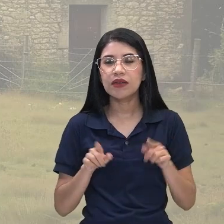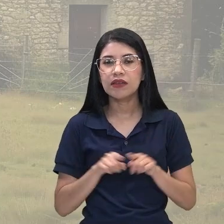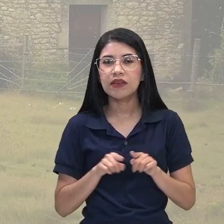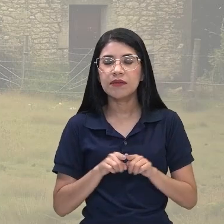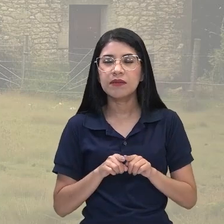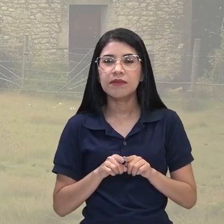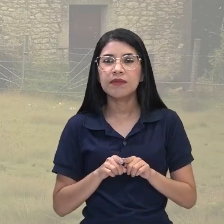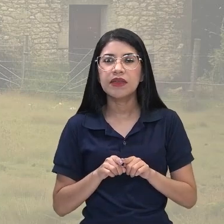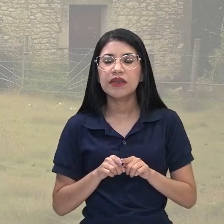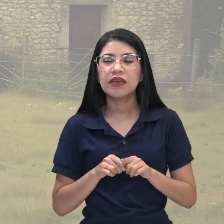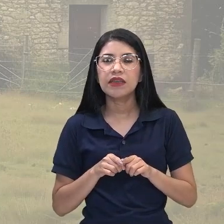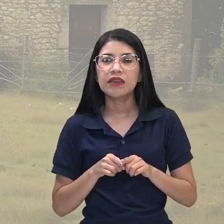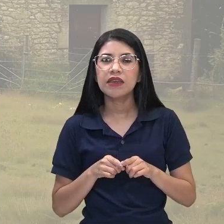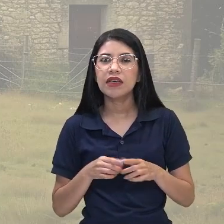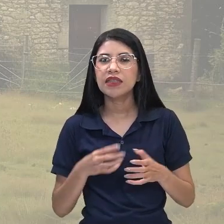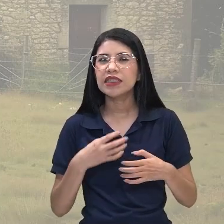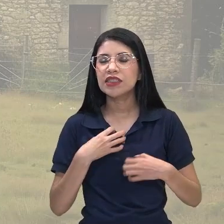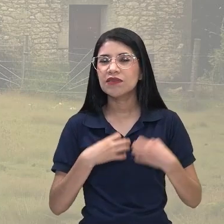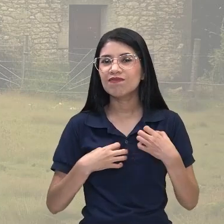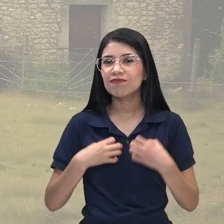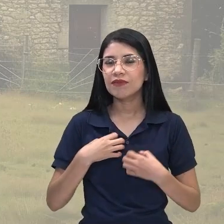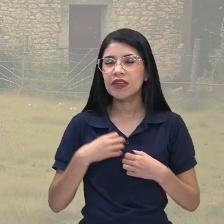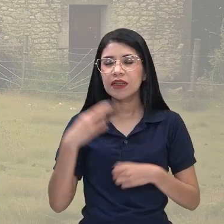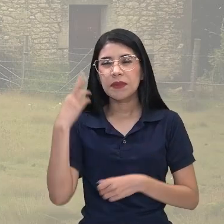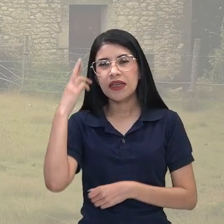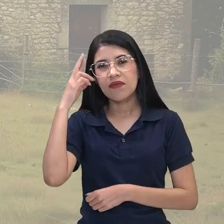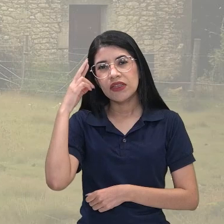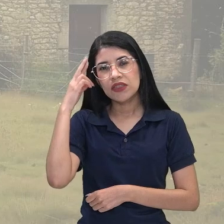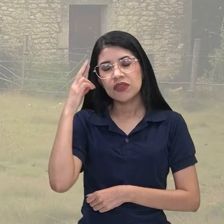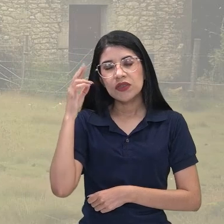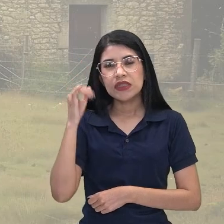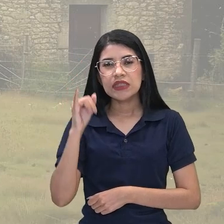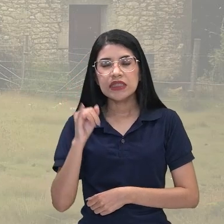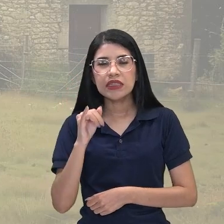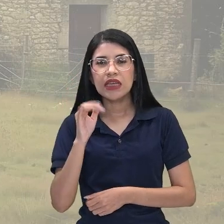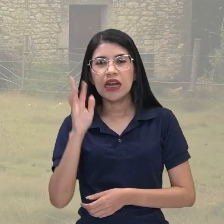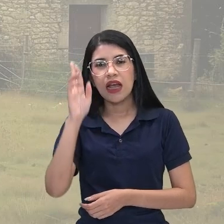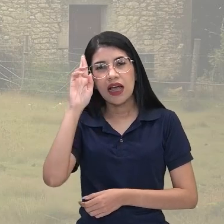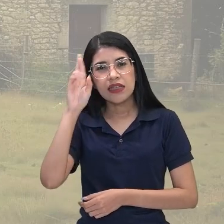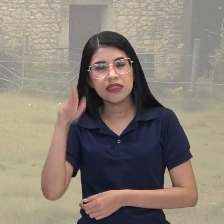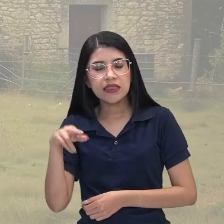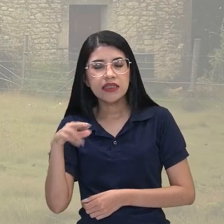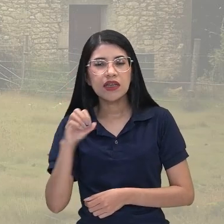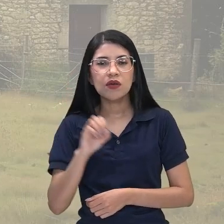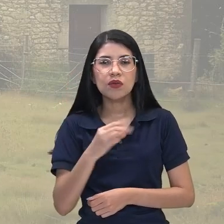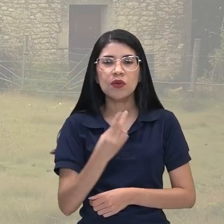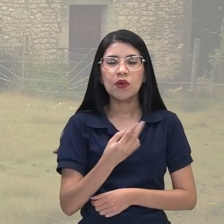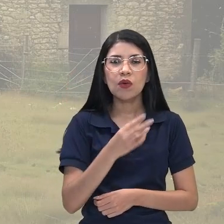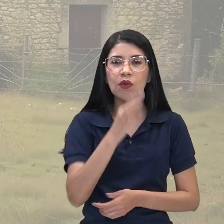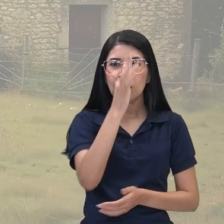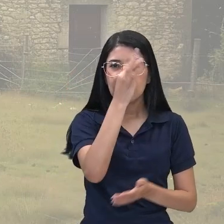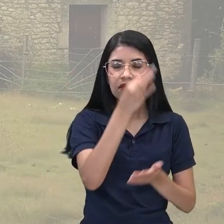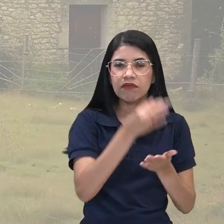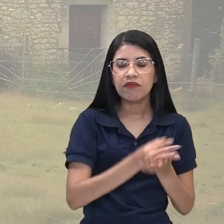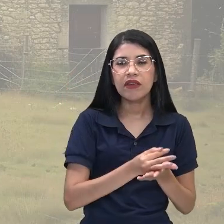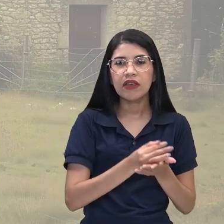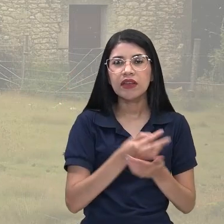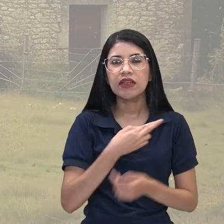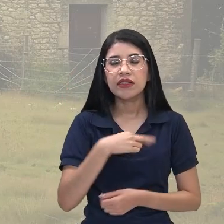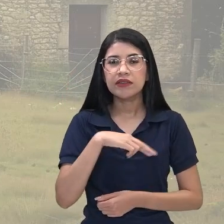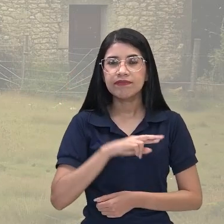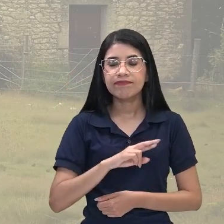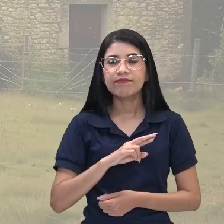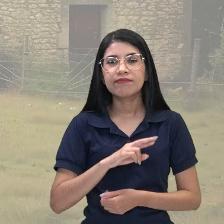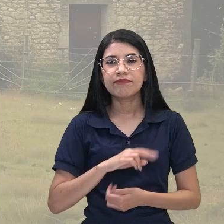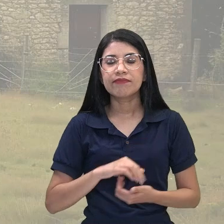naquela angústia, refletindo, eu vou pela razão, não, eu vou pela religião, eu